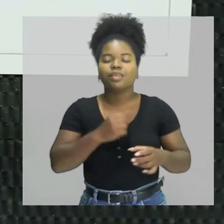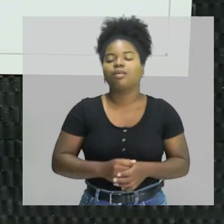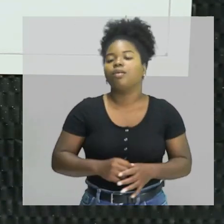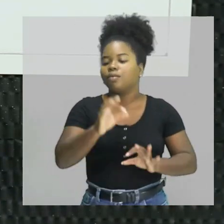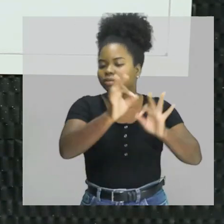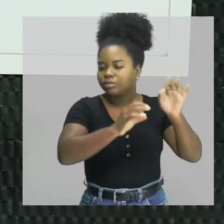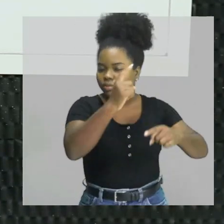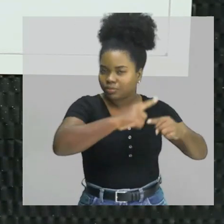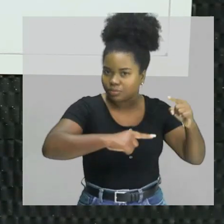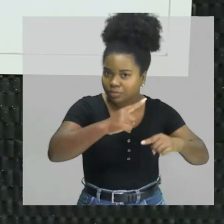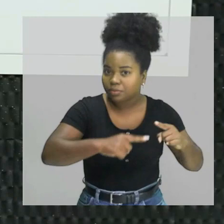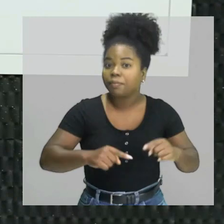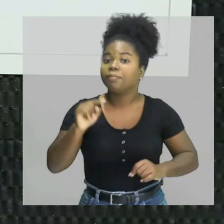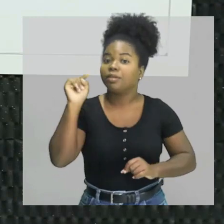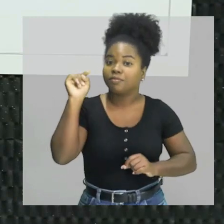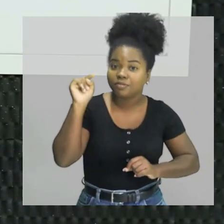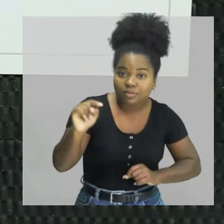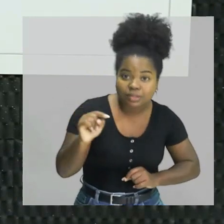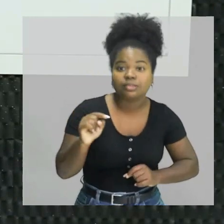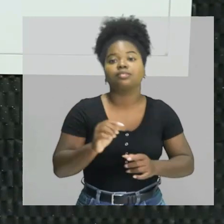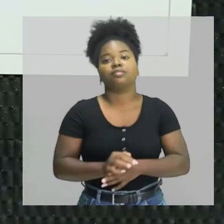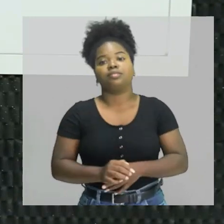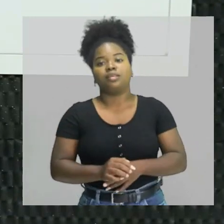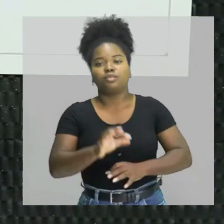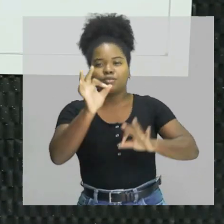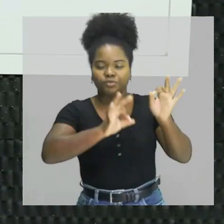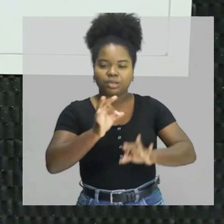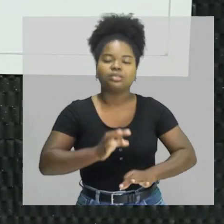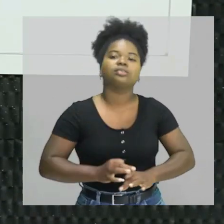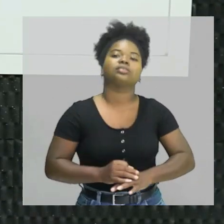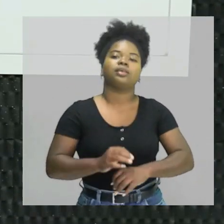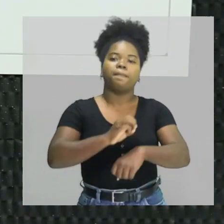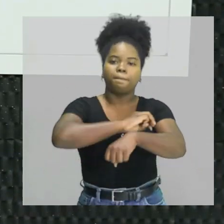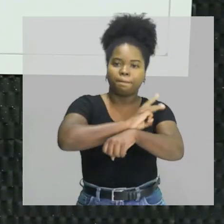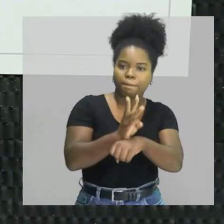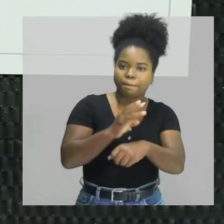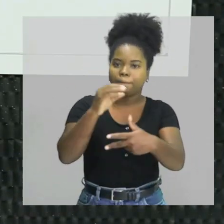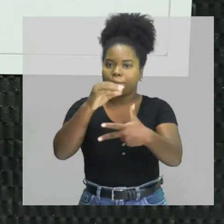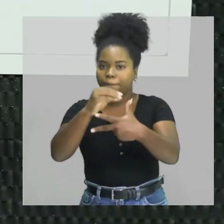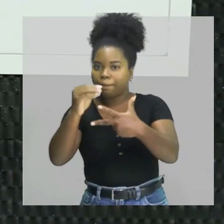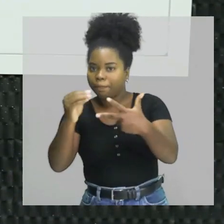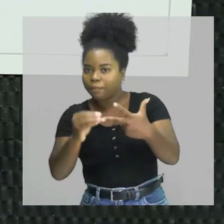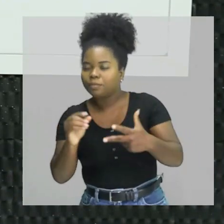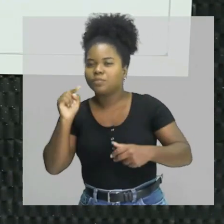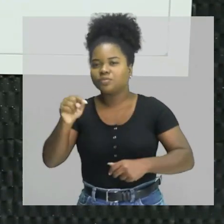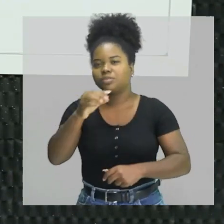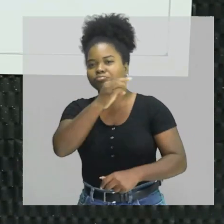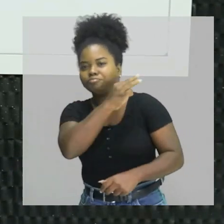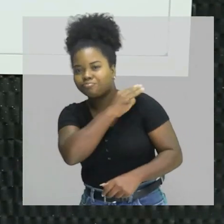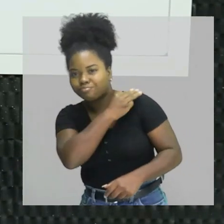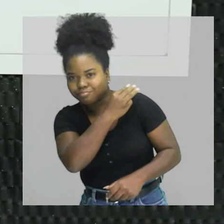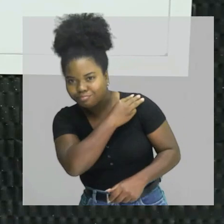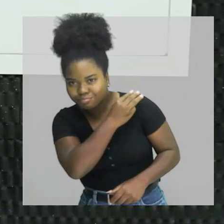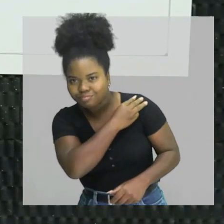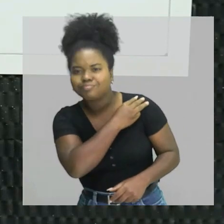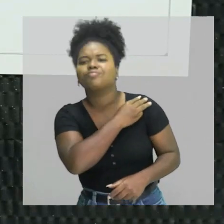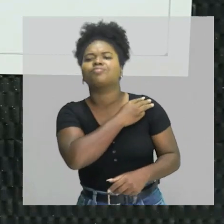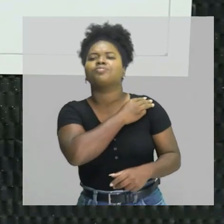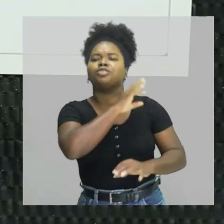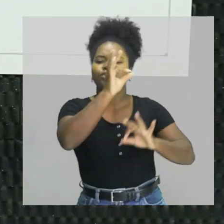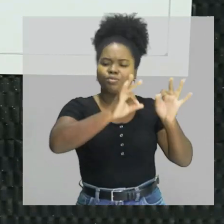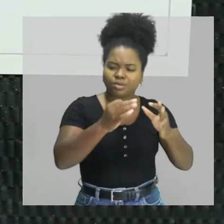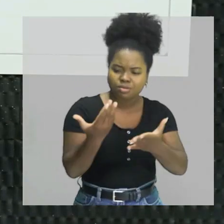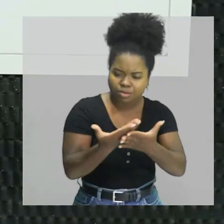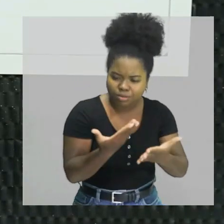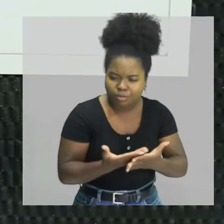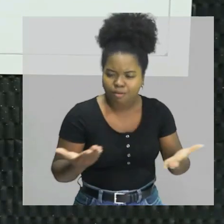material preparatório para o Enem, para o EMA, para que você, aluno do ensino médio da 3ª série, se prepare. A gente está